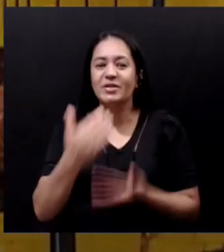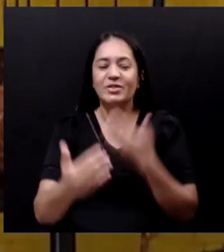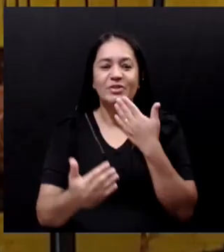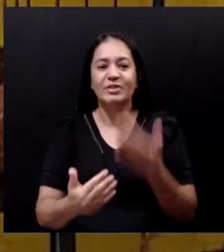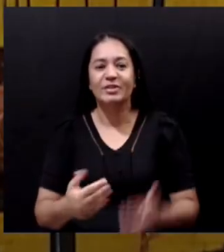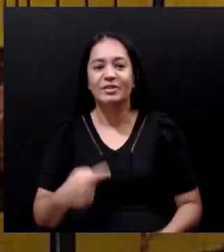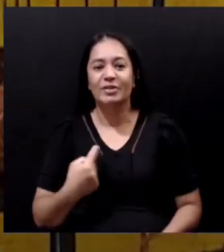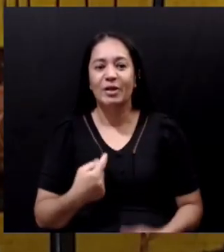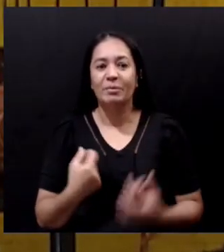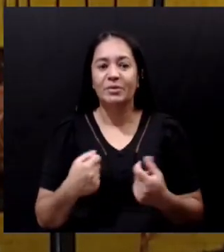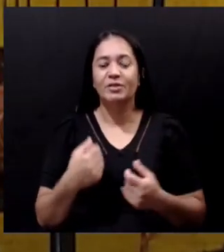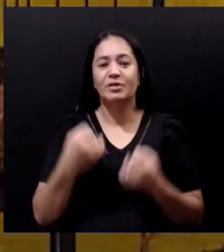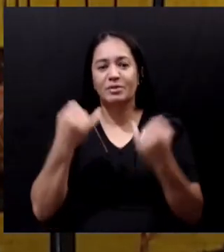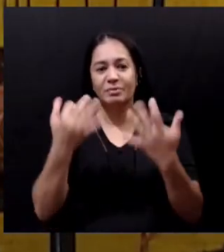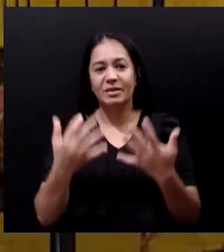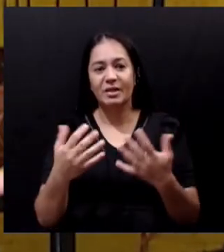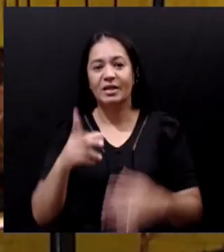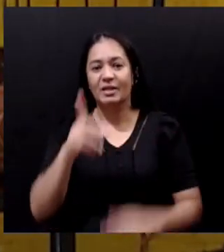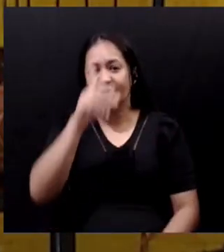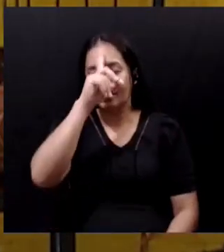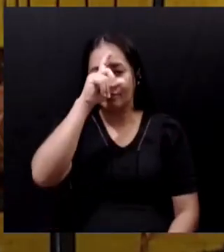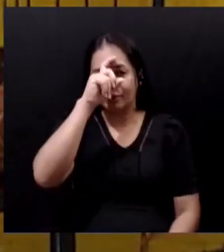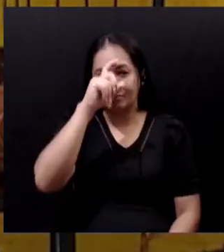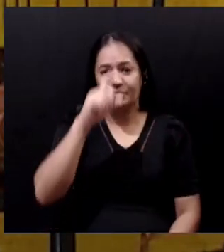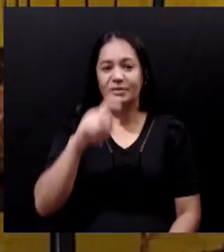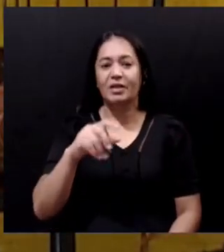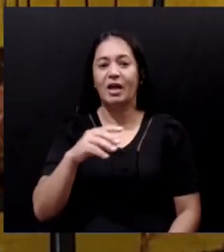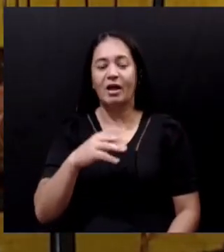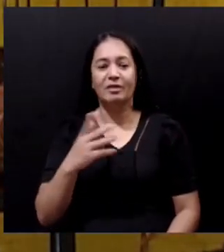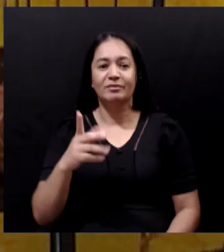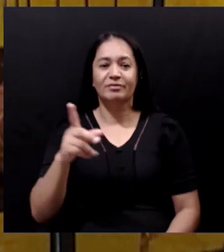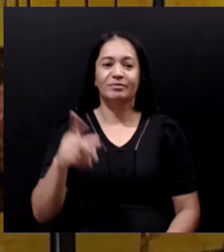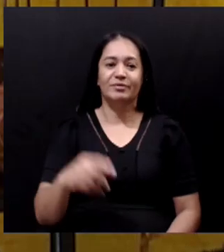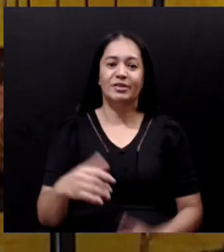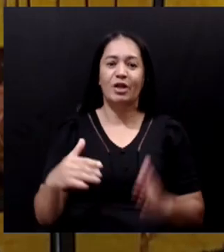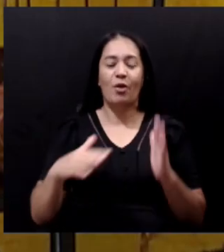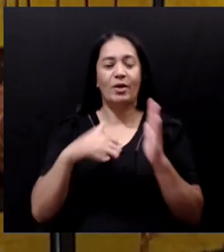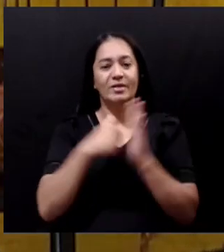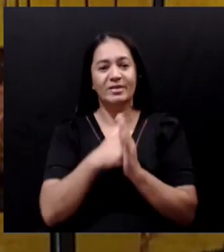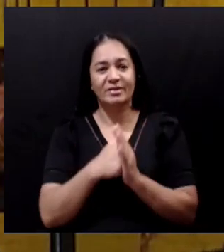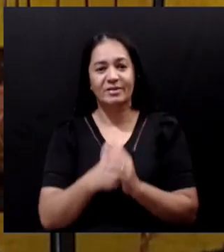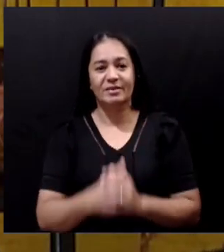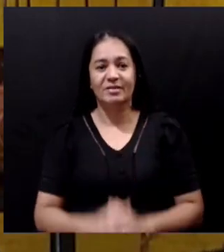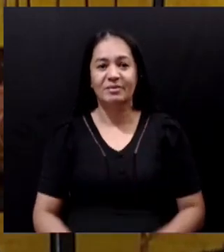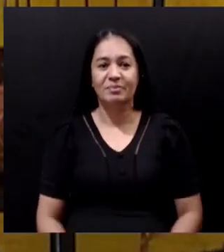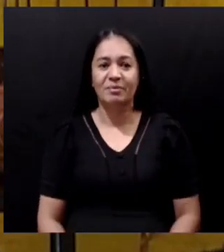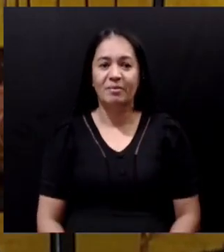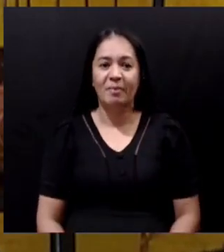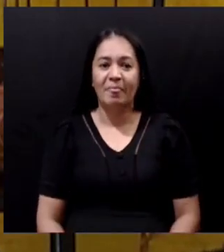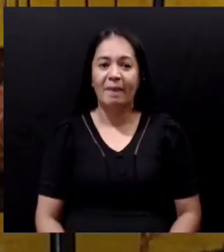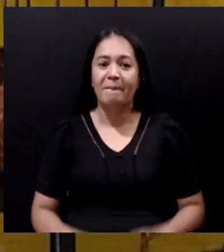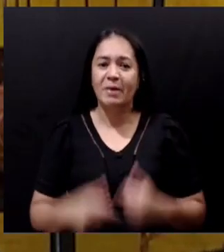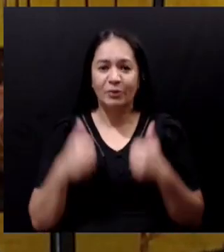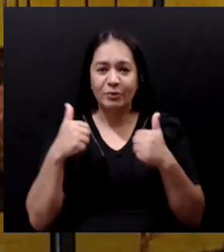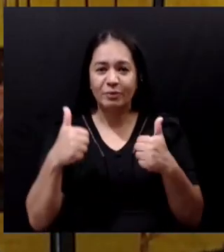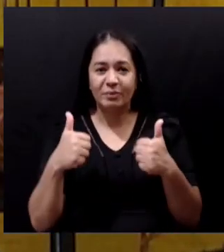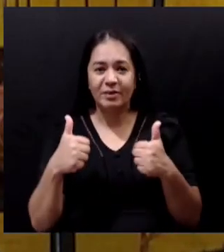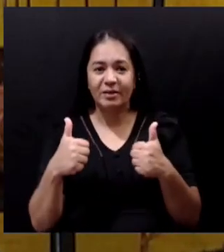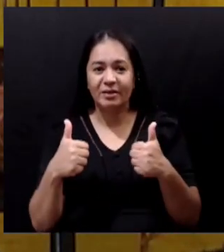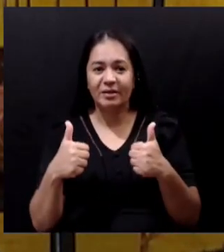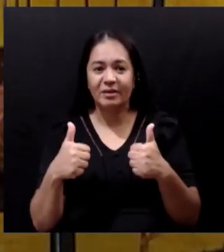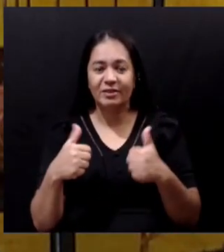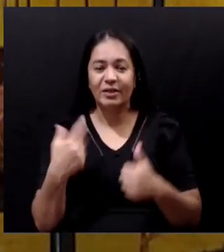falar que estava com a nossa filha que bateu a cabeça, teve um acidente. Aí as pessoas falavam, não, mas tudo bem, só a gente quer saber se vocês